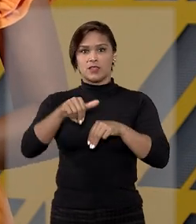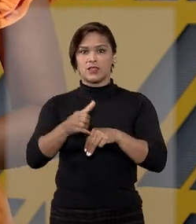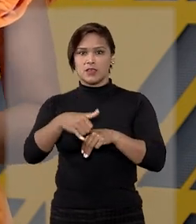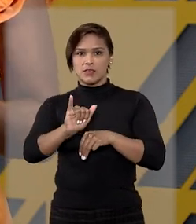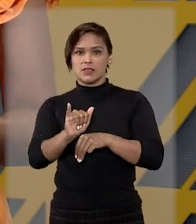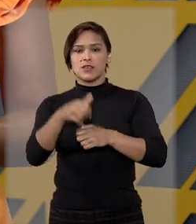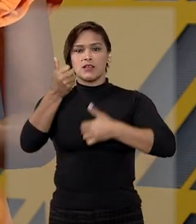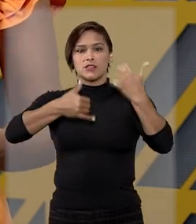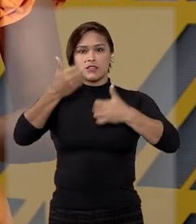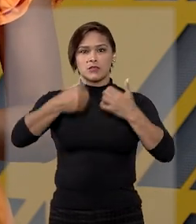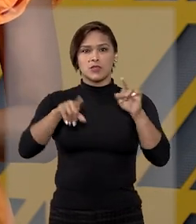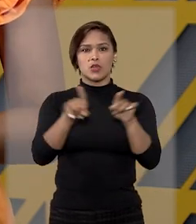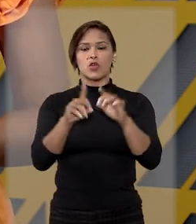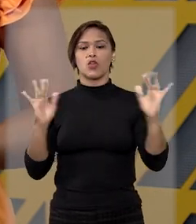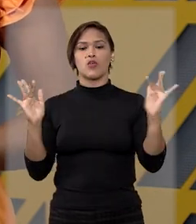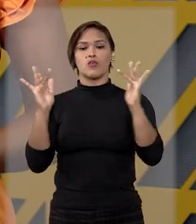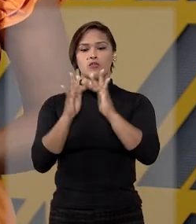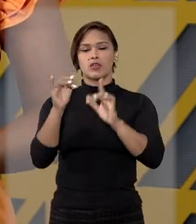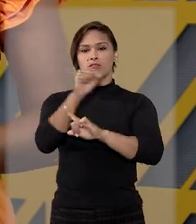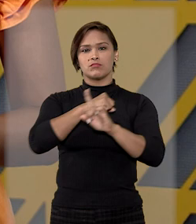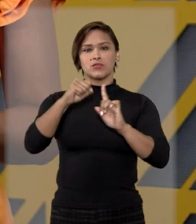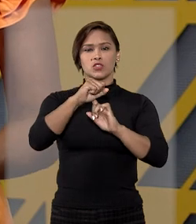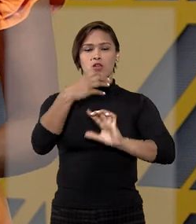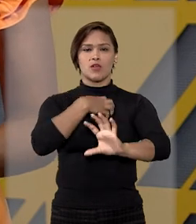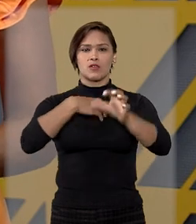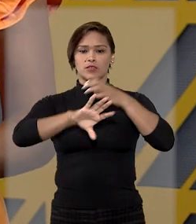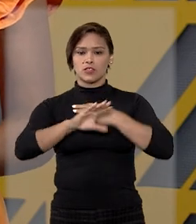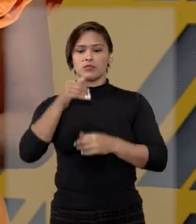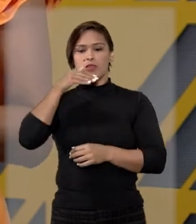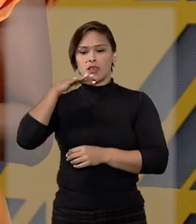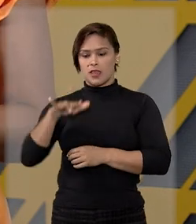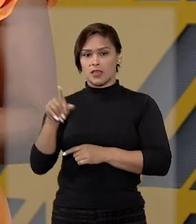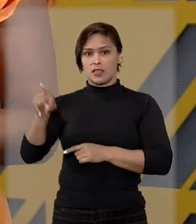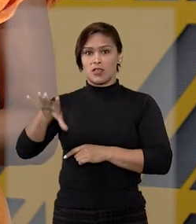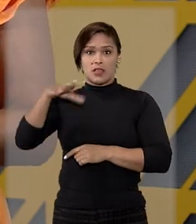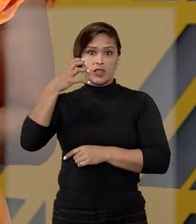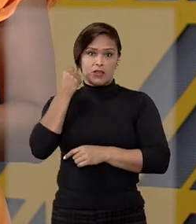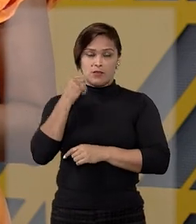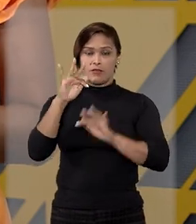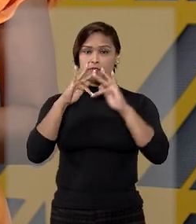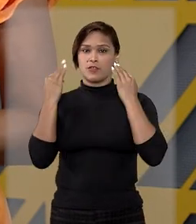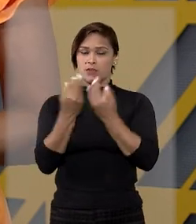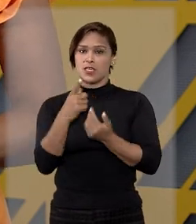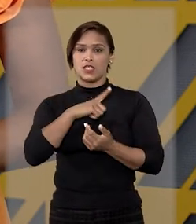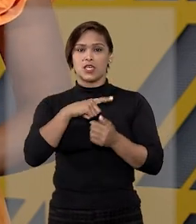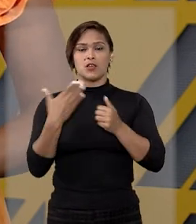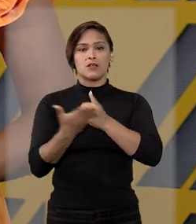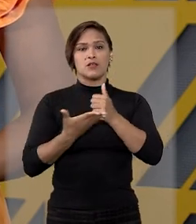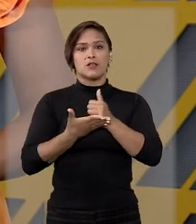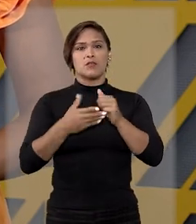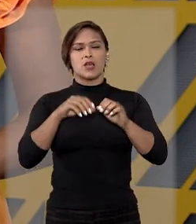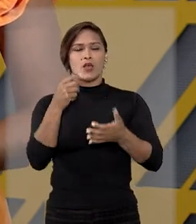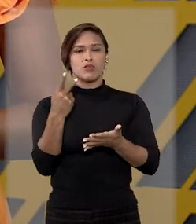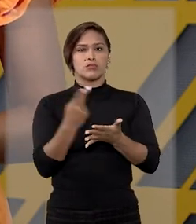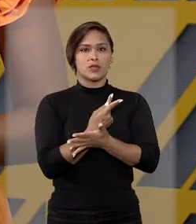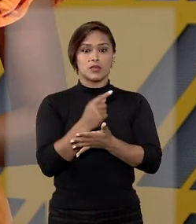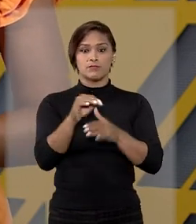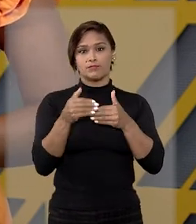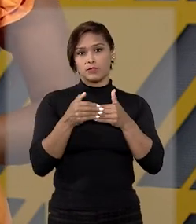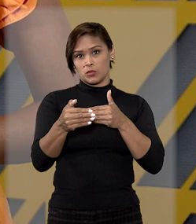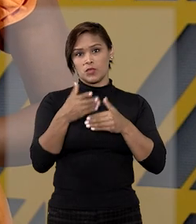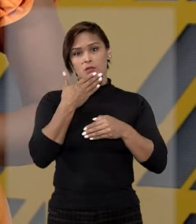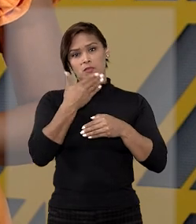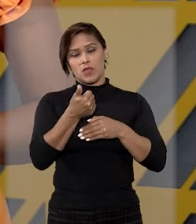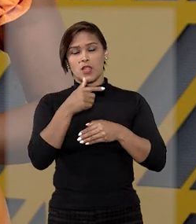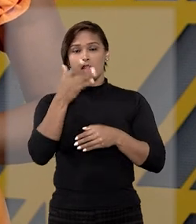Nancy Andrighi, embora os vínculos socioafetivos entre a criança e os adotantes tenham como base uma fraude, o princípio